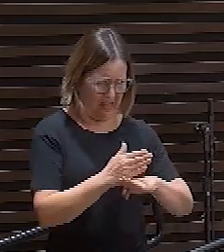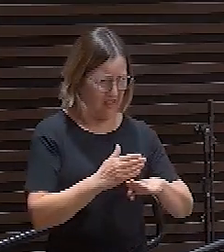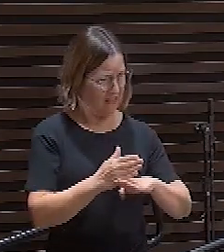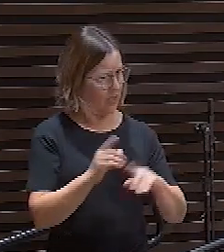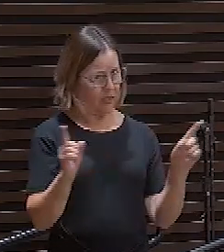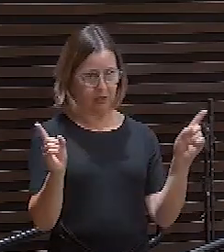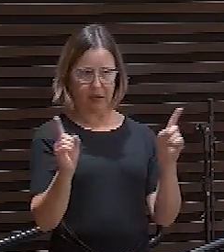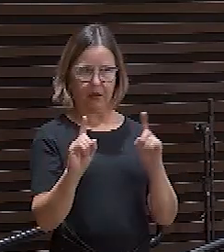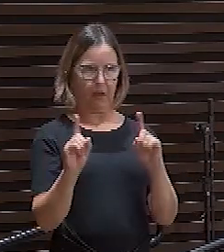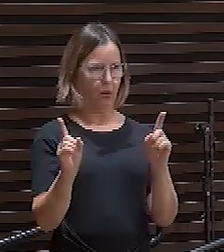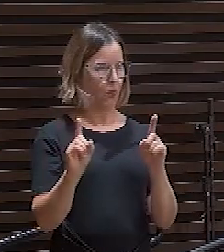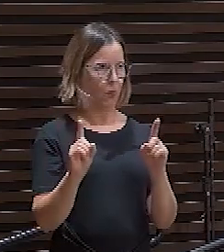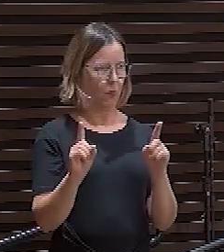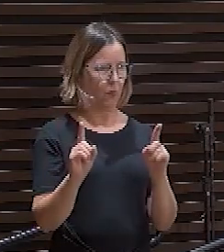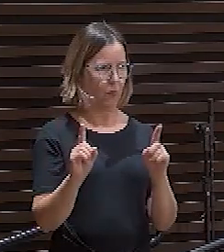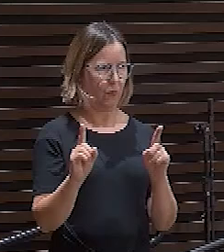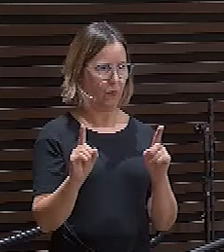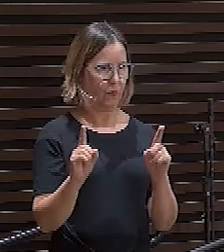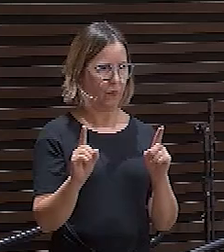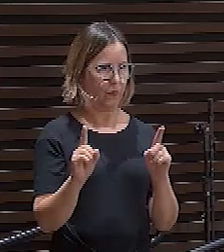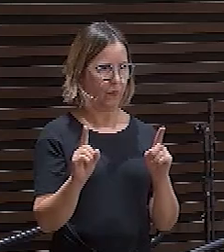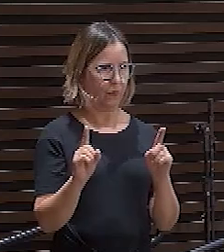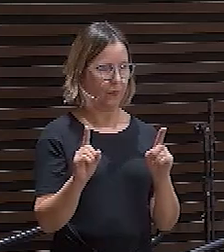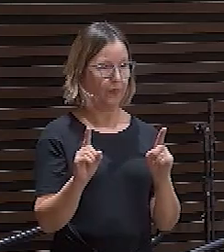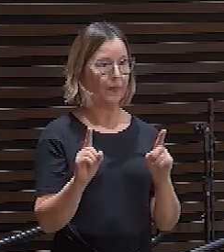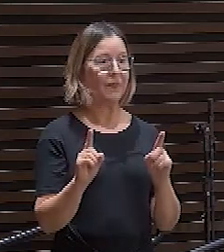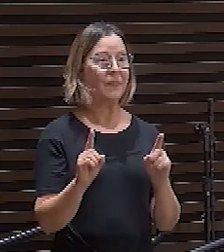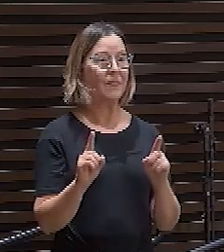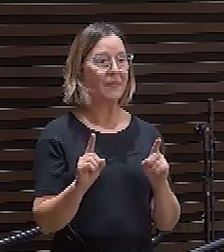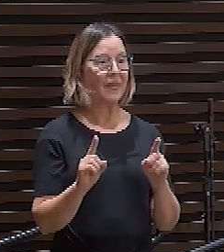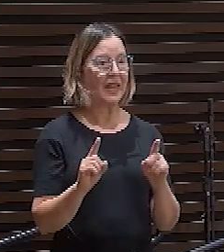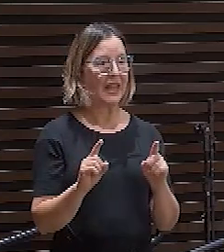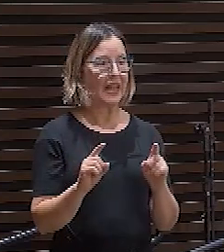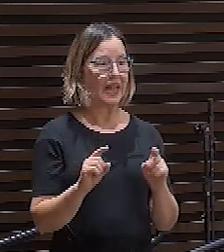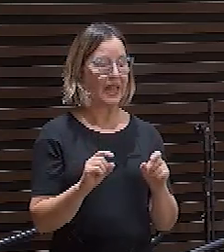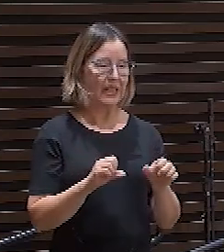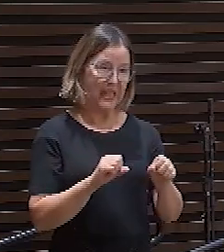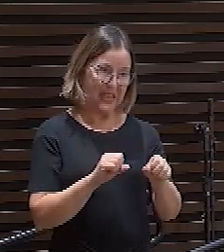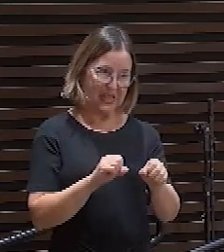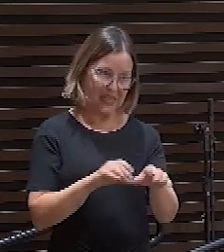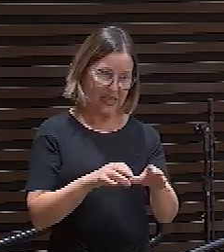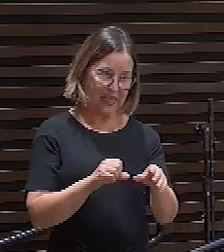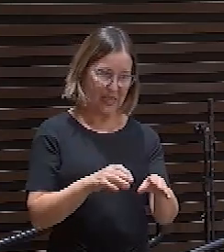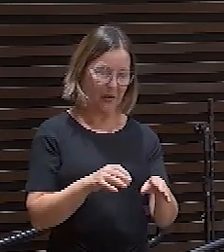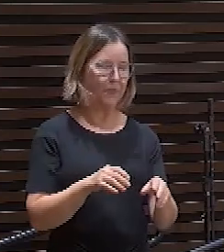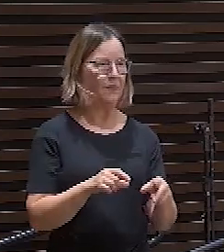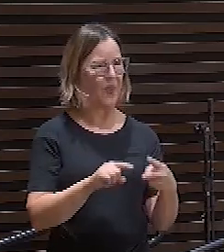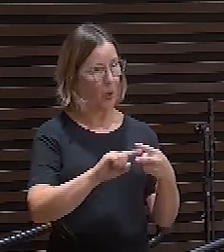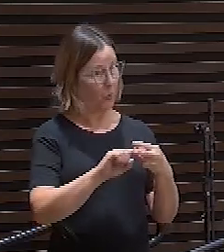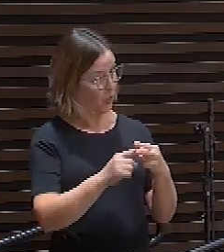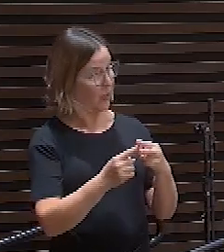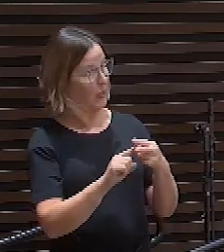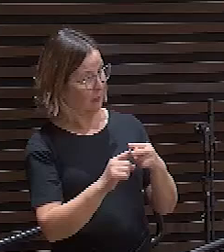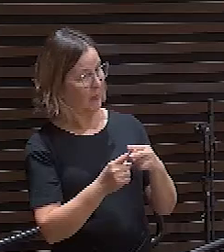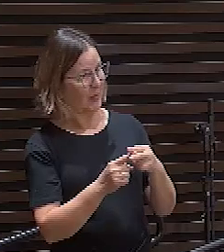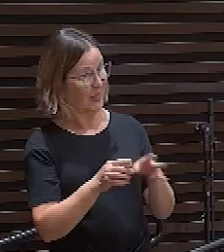nem judiar, não é nada disso, mas a disciplina e a